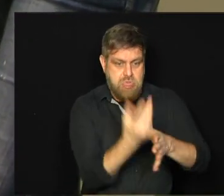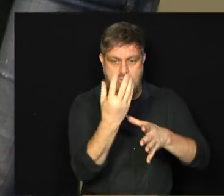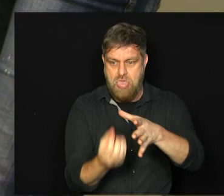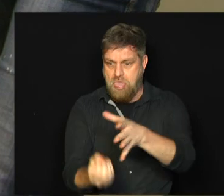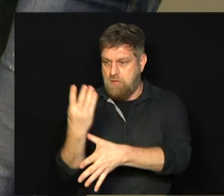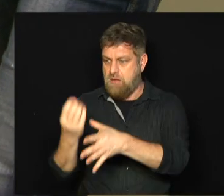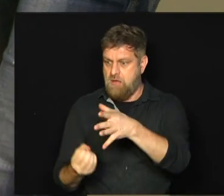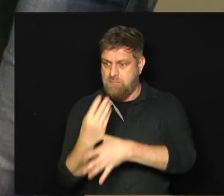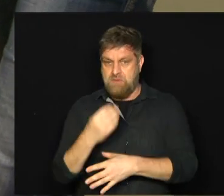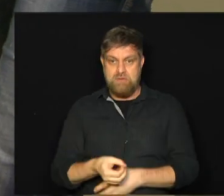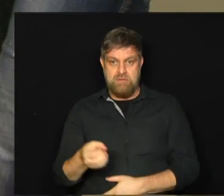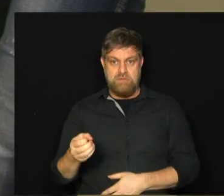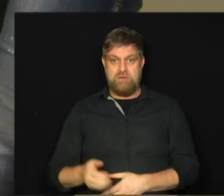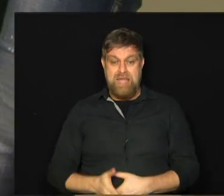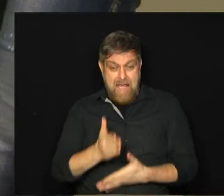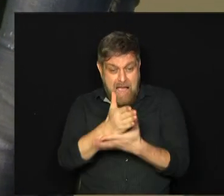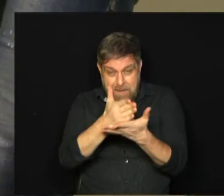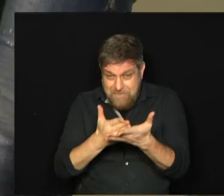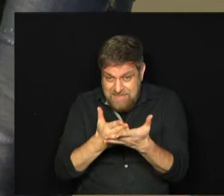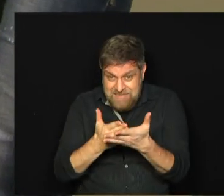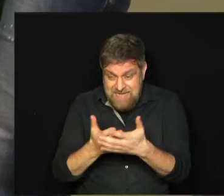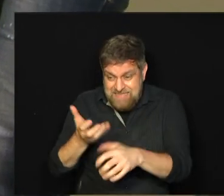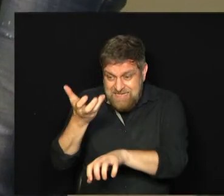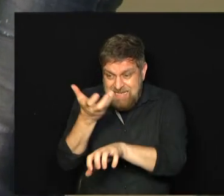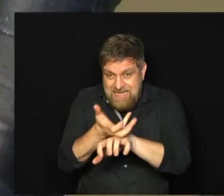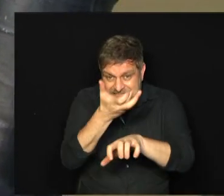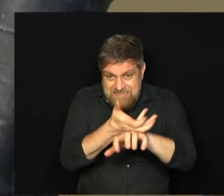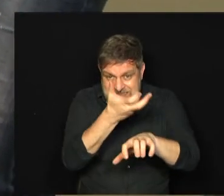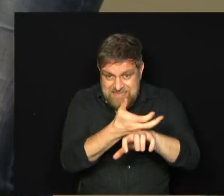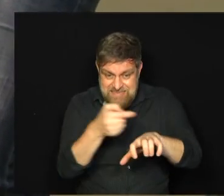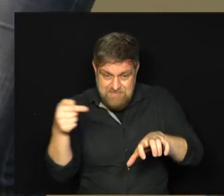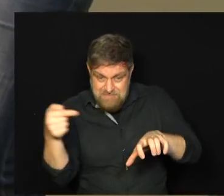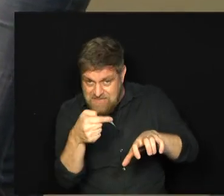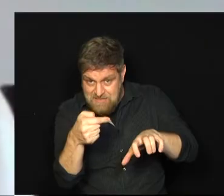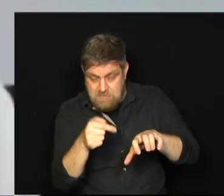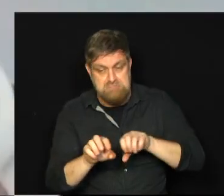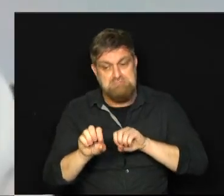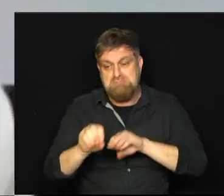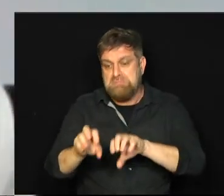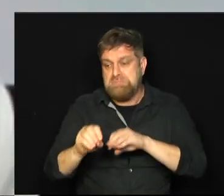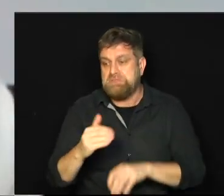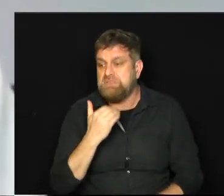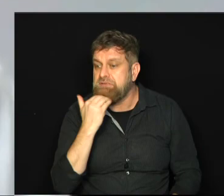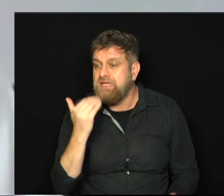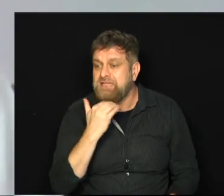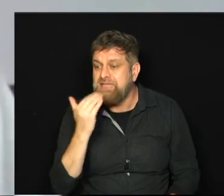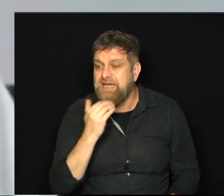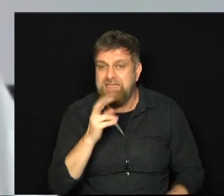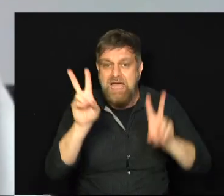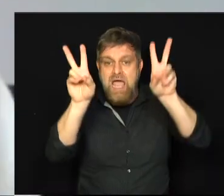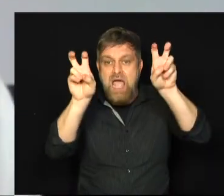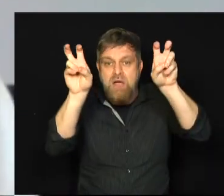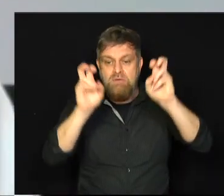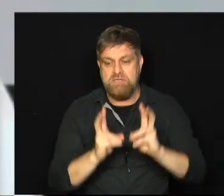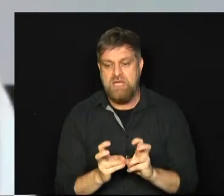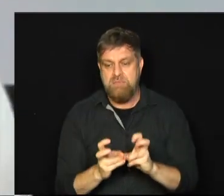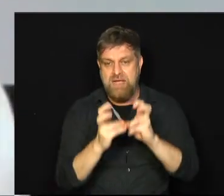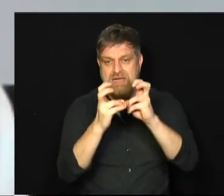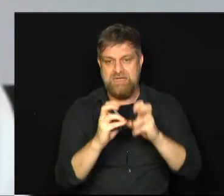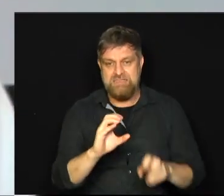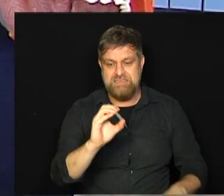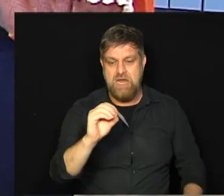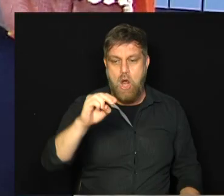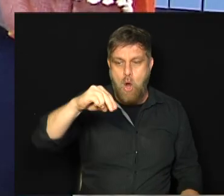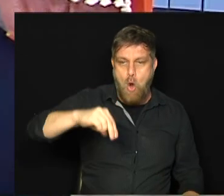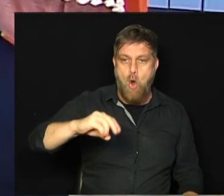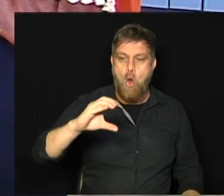metade não ensina no conteúdo programático formal oncologia. Nossa, então